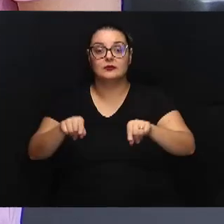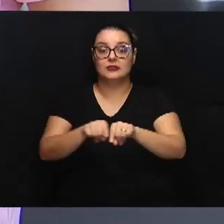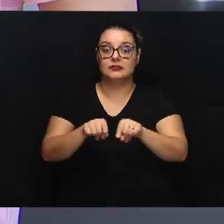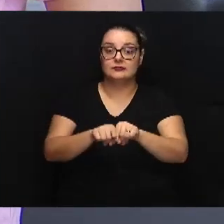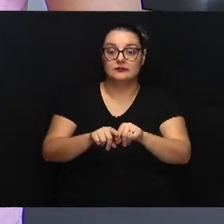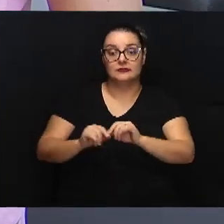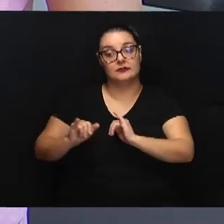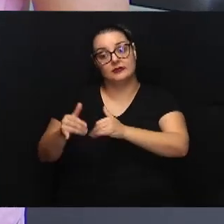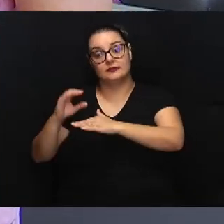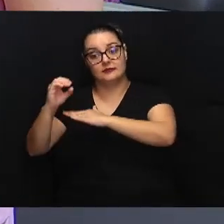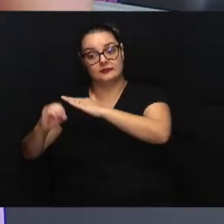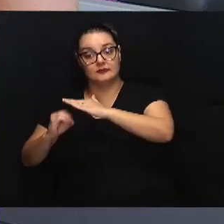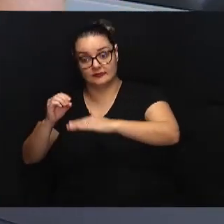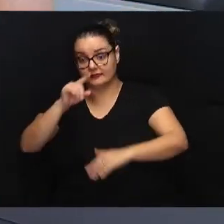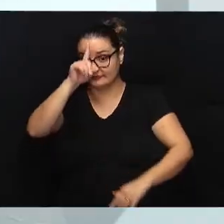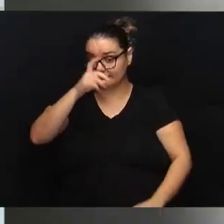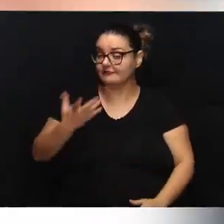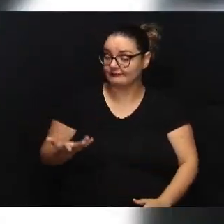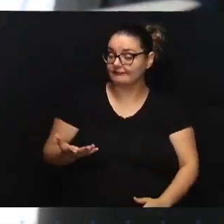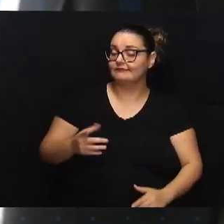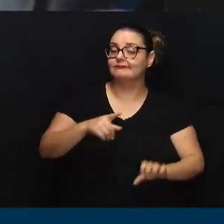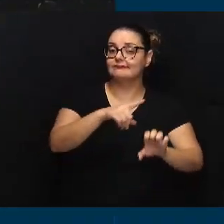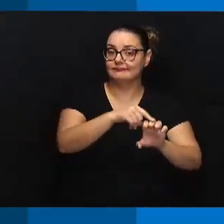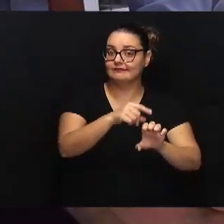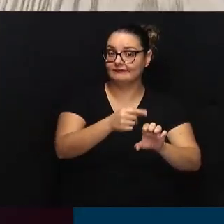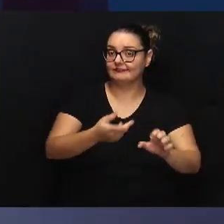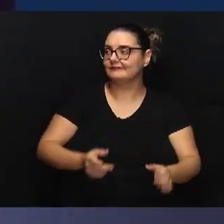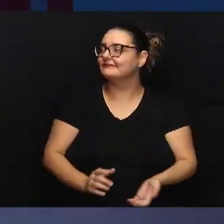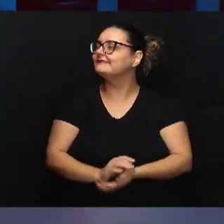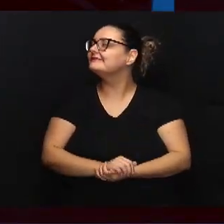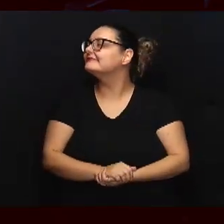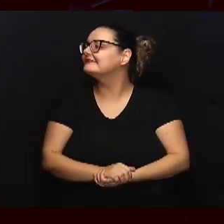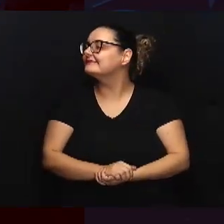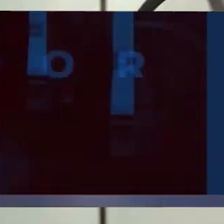em hospitais para empreender.